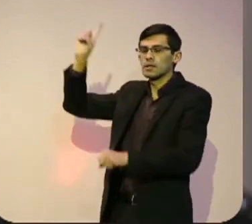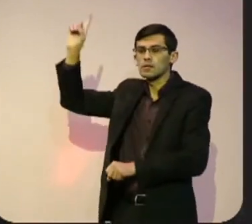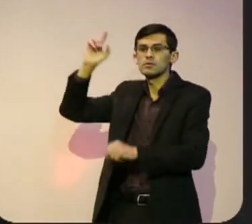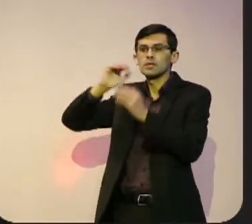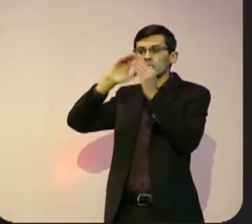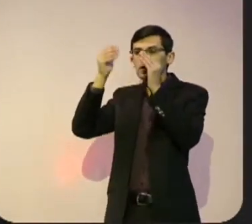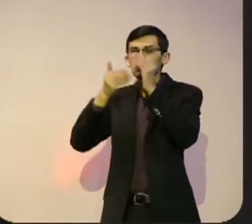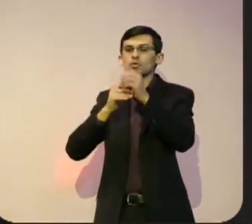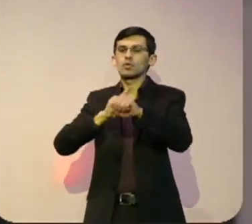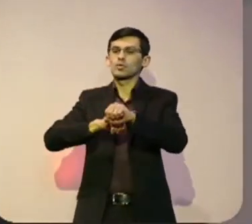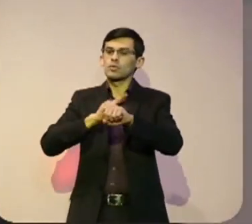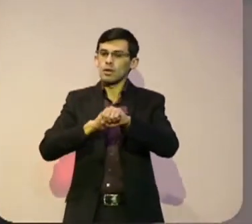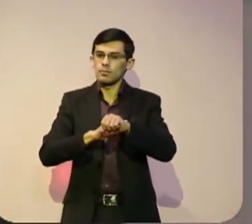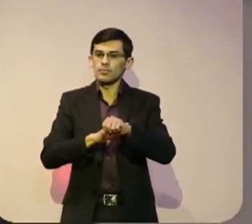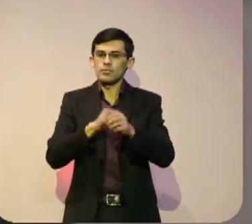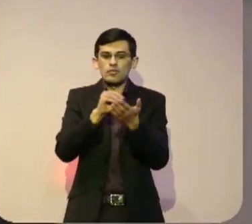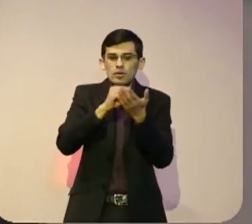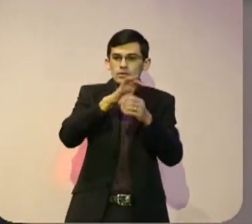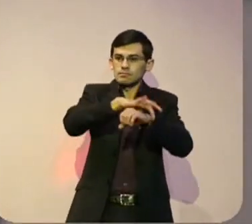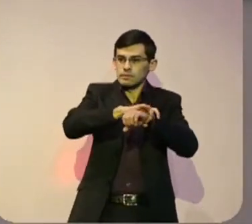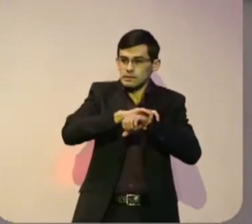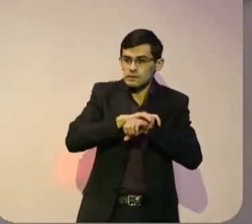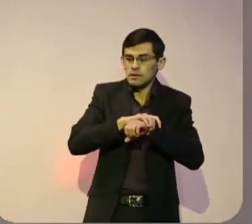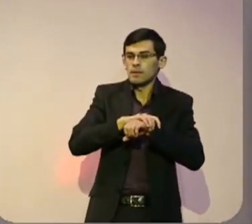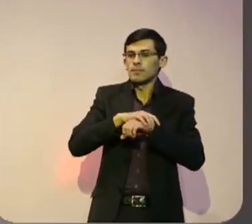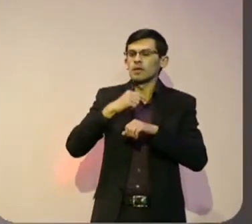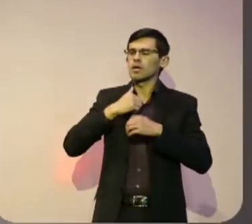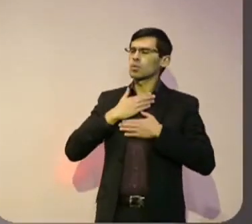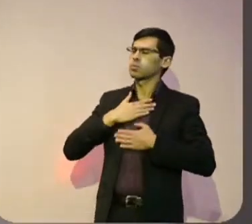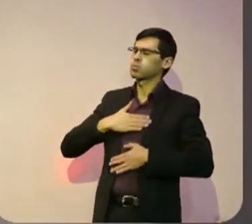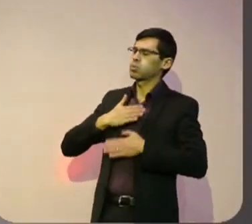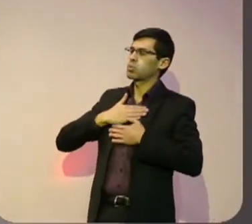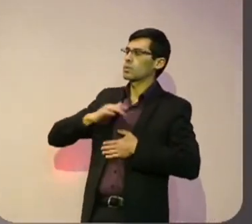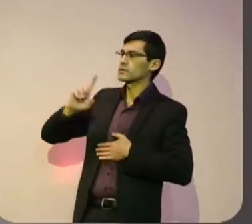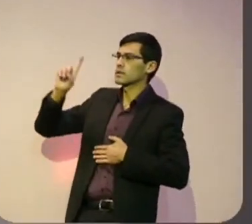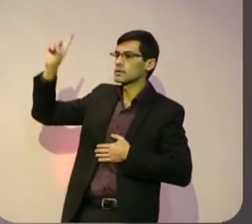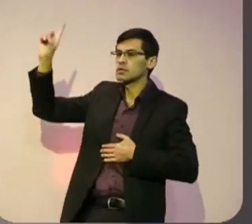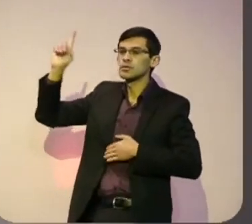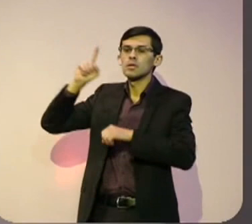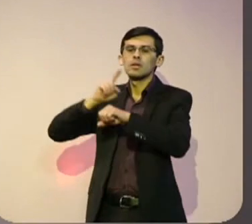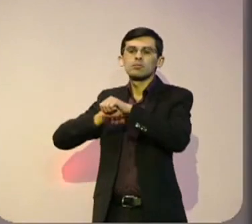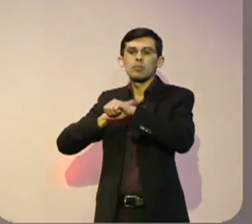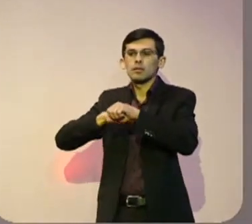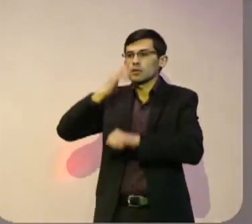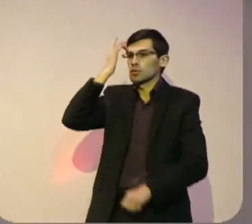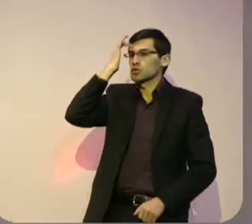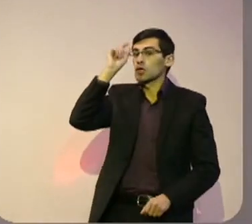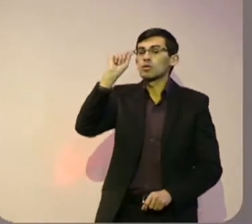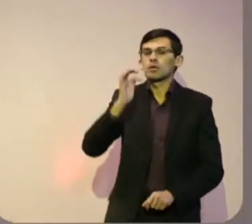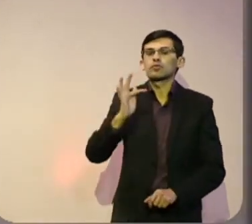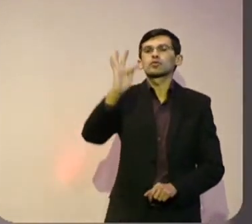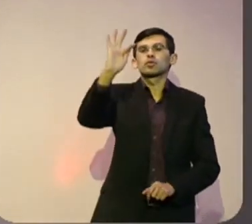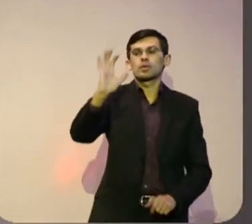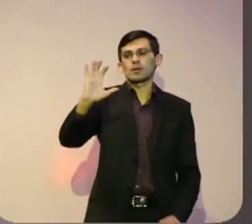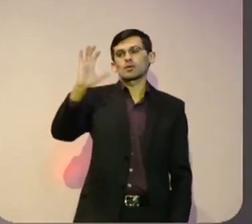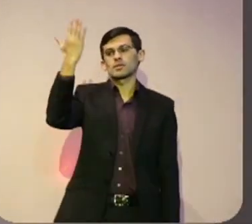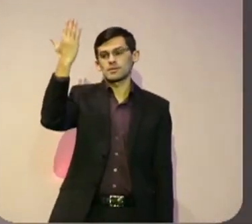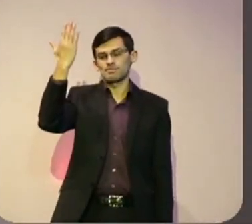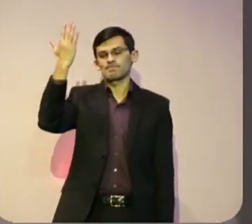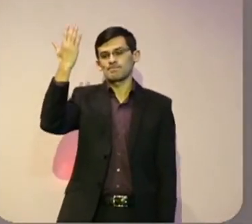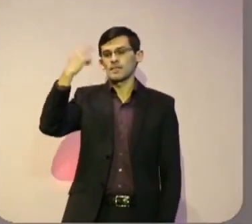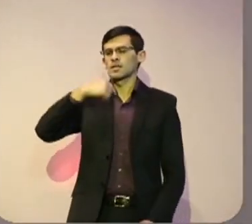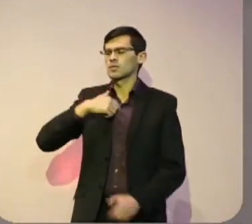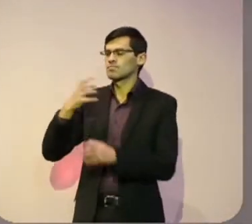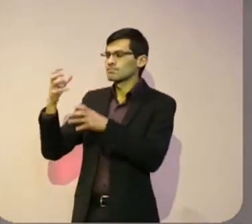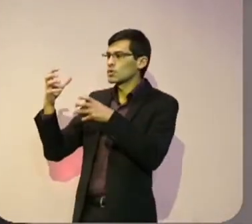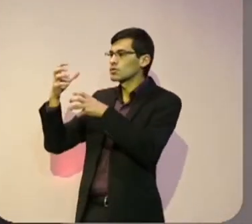tempo de inseguranças. Eu quero descansar no Senhor quando ainda não sei quais são os próximos passos que vão ser dados.